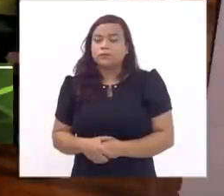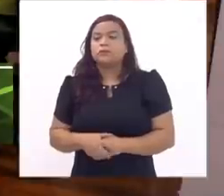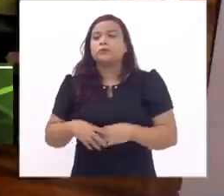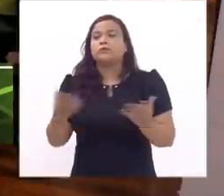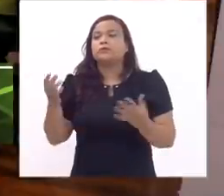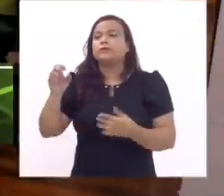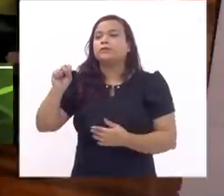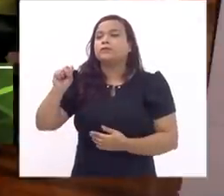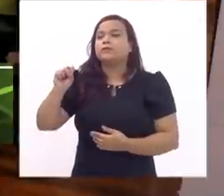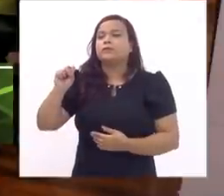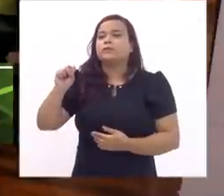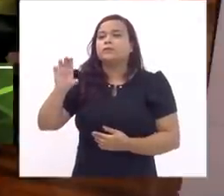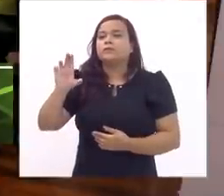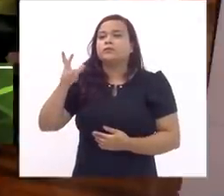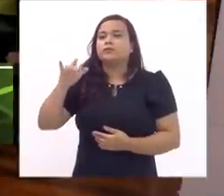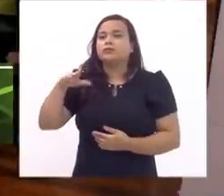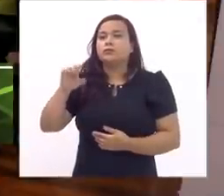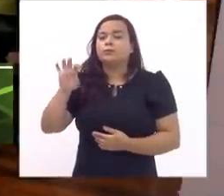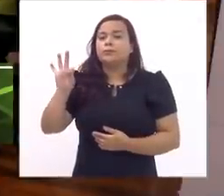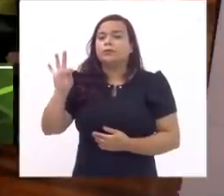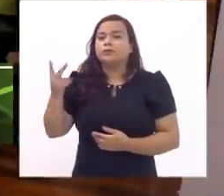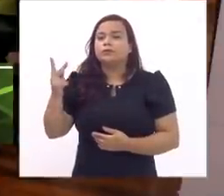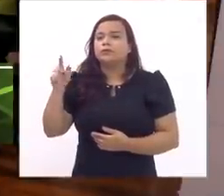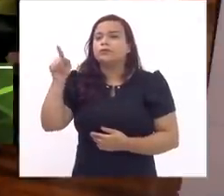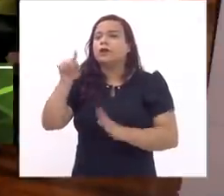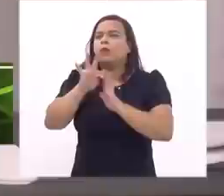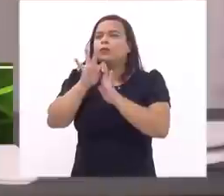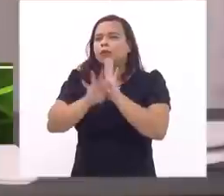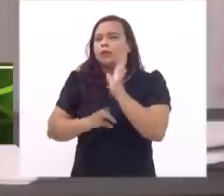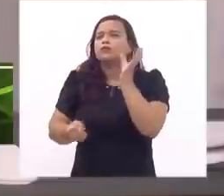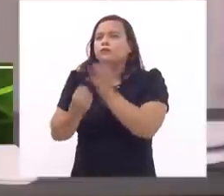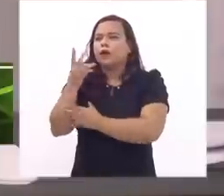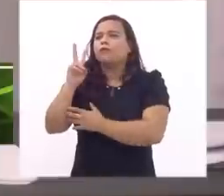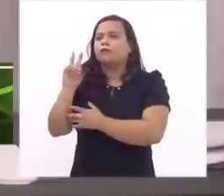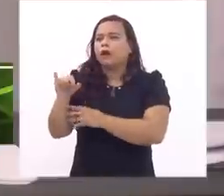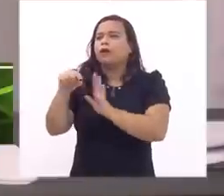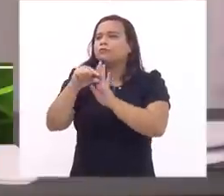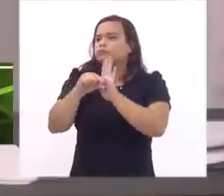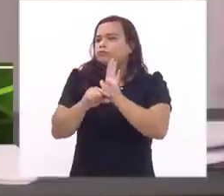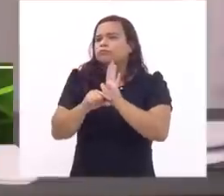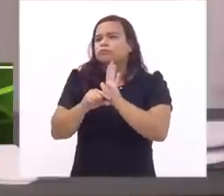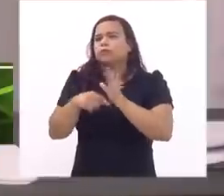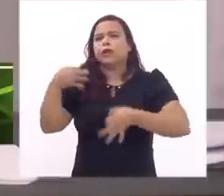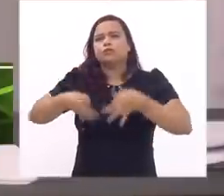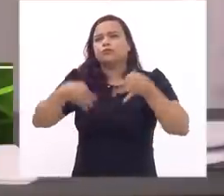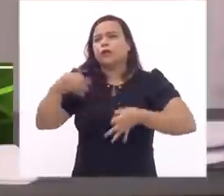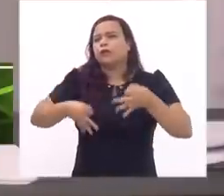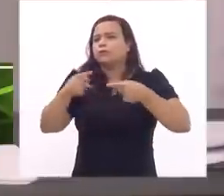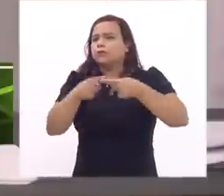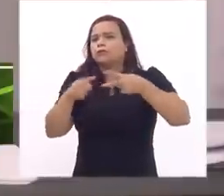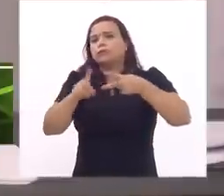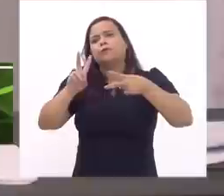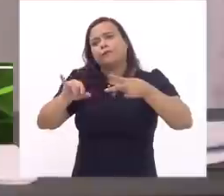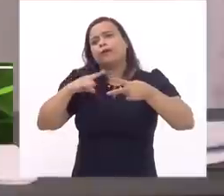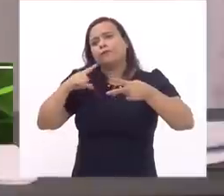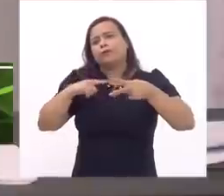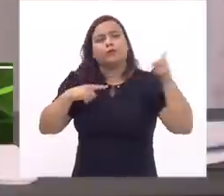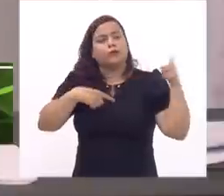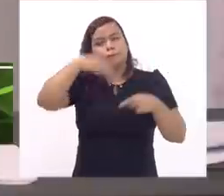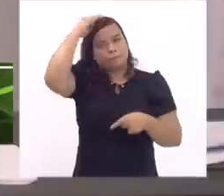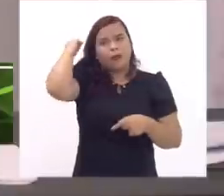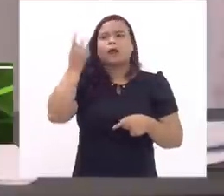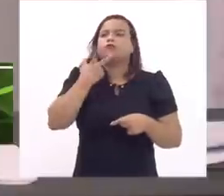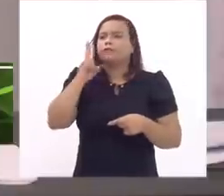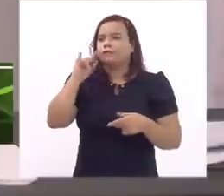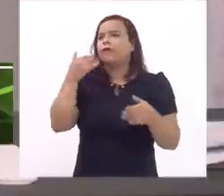Schmidt, o texto vai ser, será construído ao longo das duas audiências. E o Márcio se comprometeu a participar,